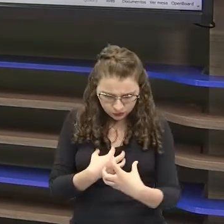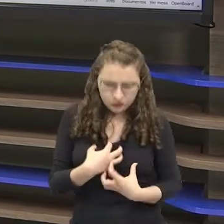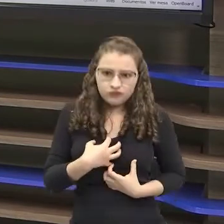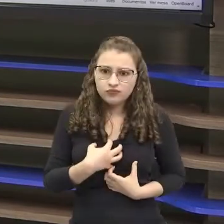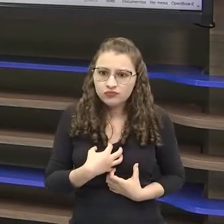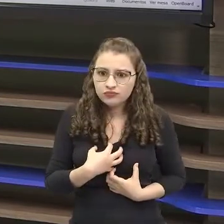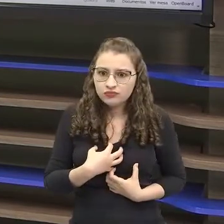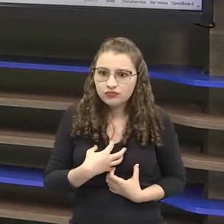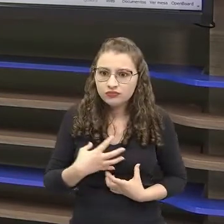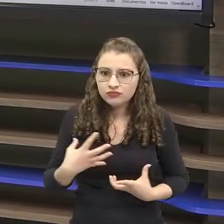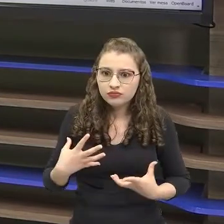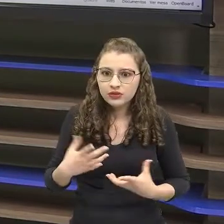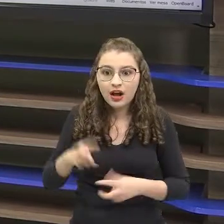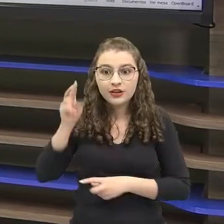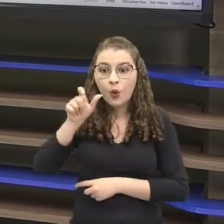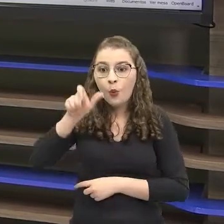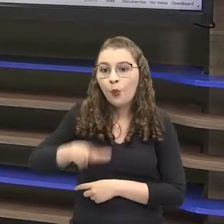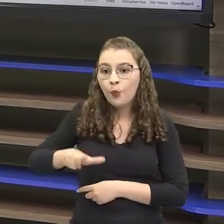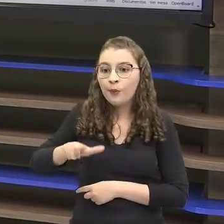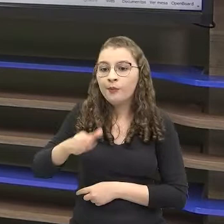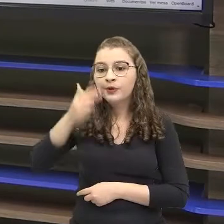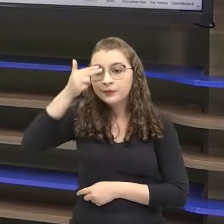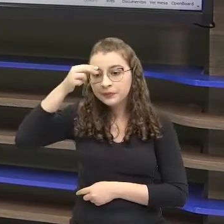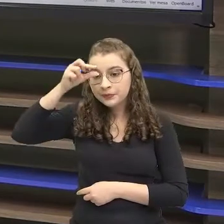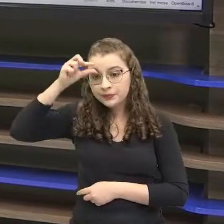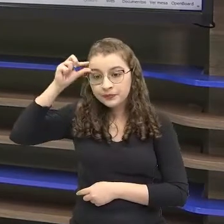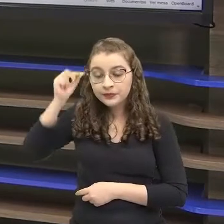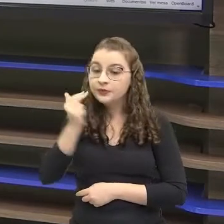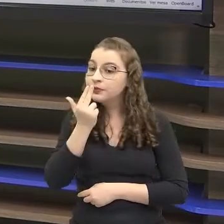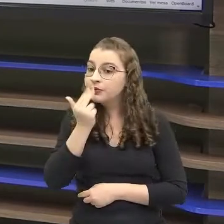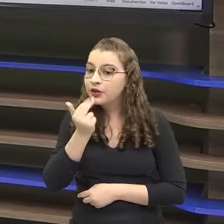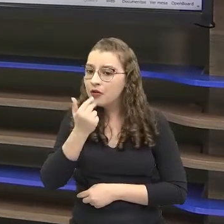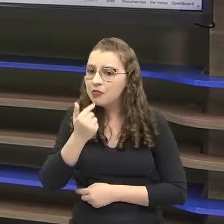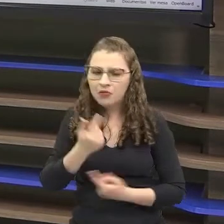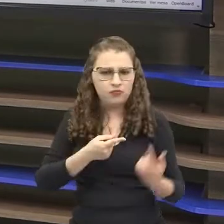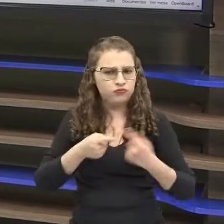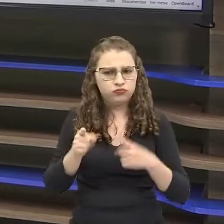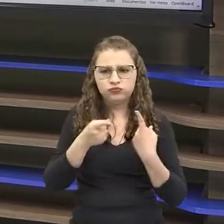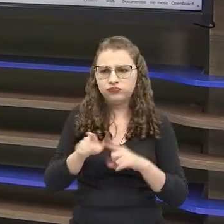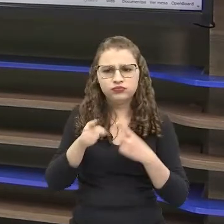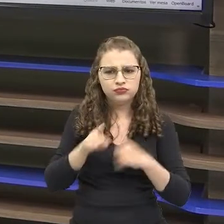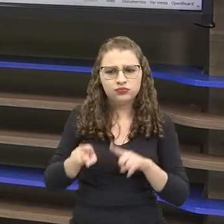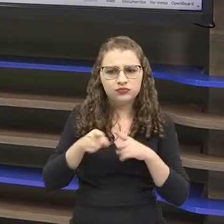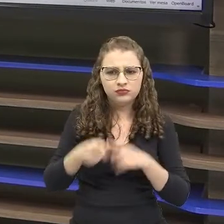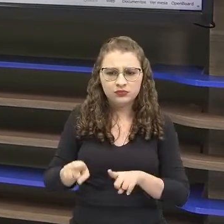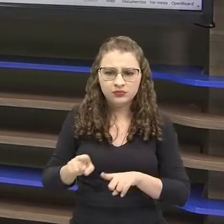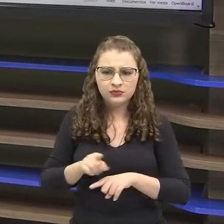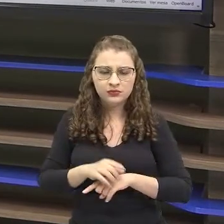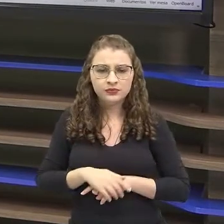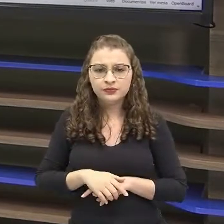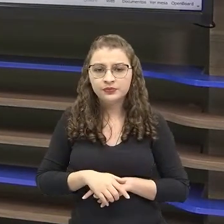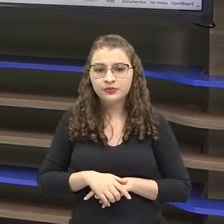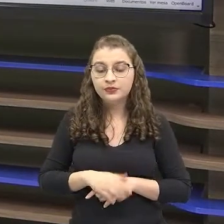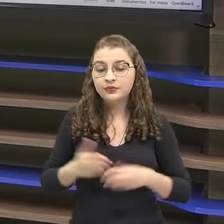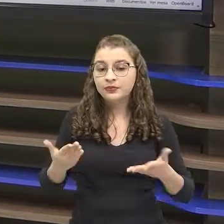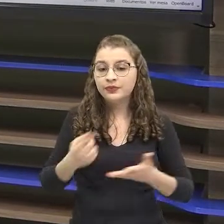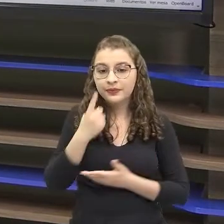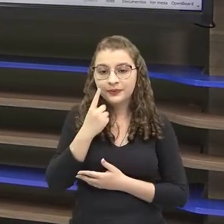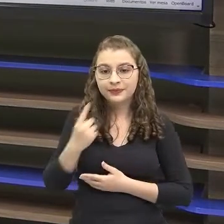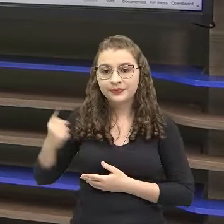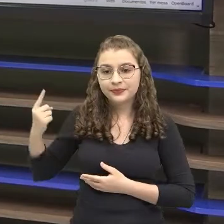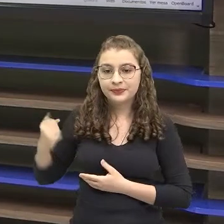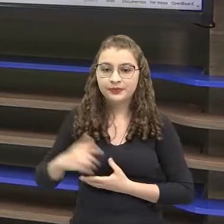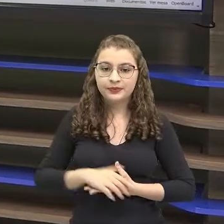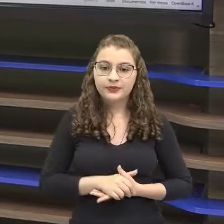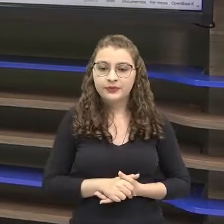ali com Monteiro Lobato, que criticou duramente essa nova forma de fazer arte, e nós vamos prosseguir agora. Olha